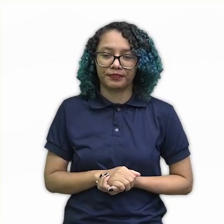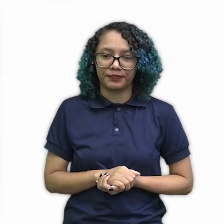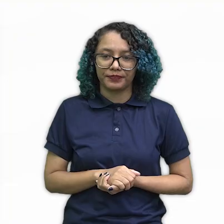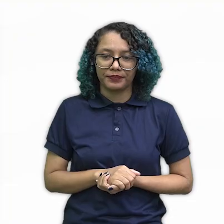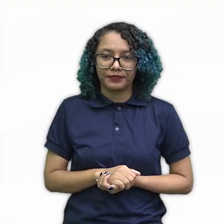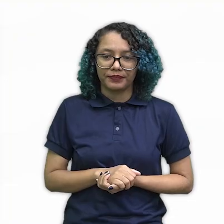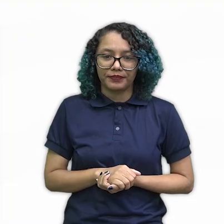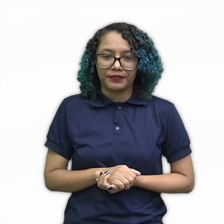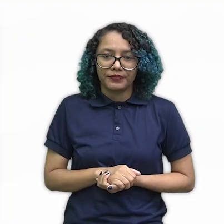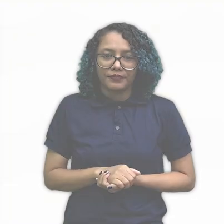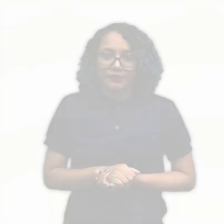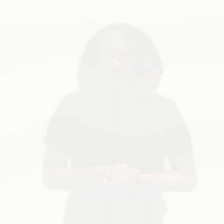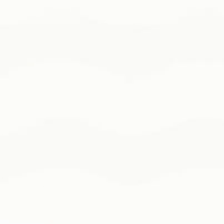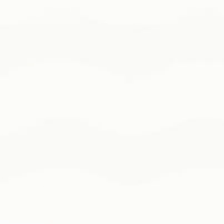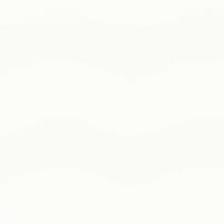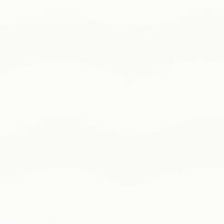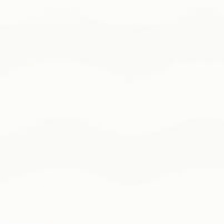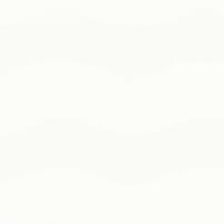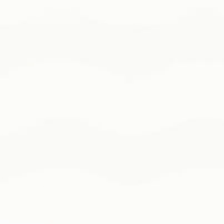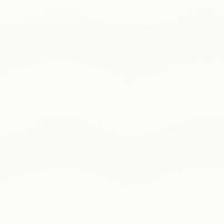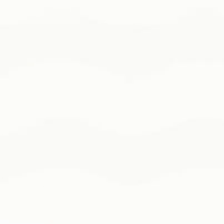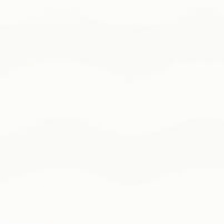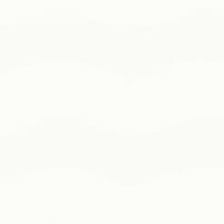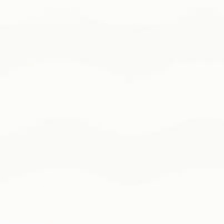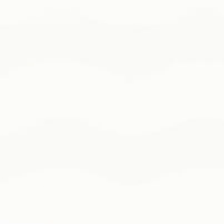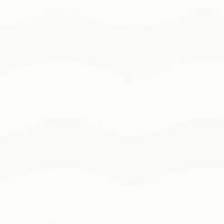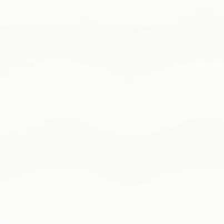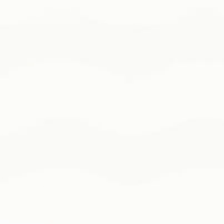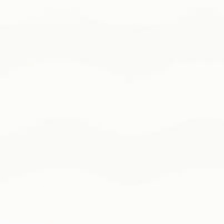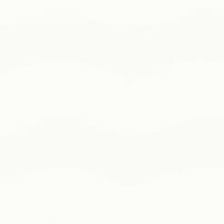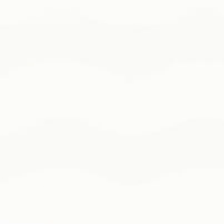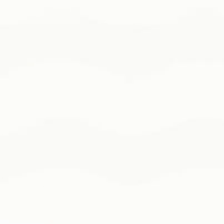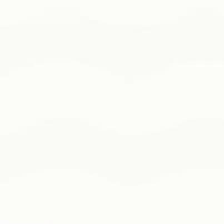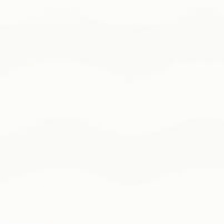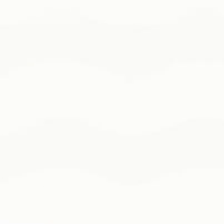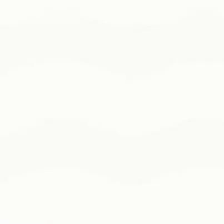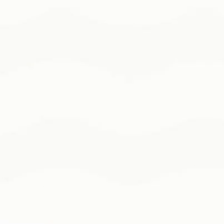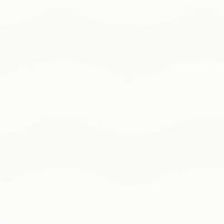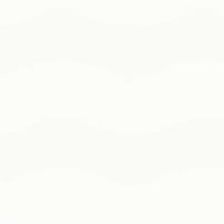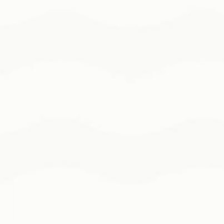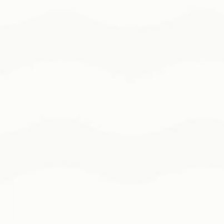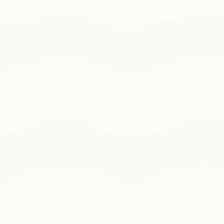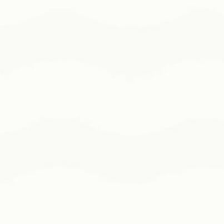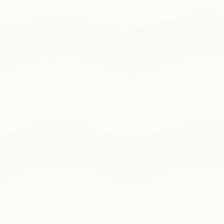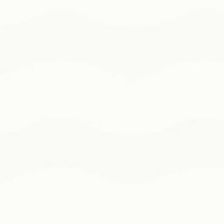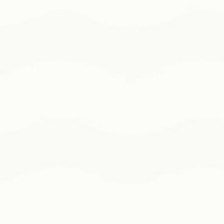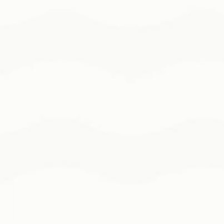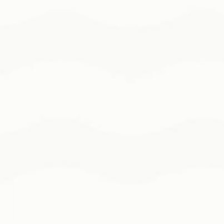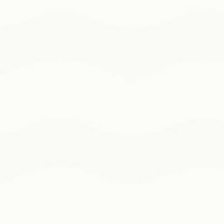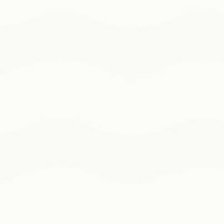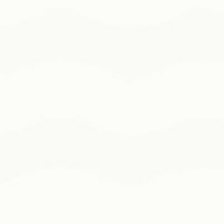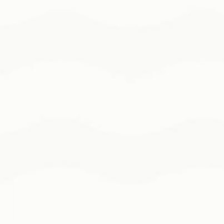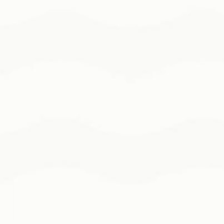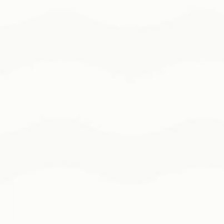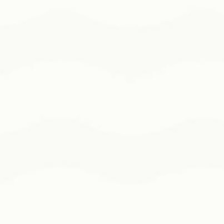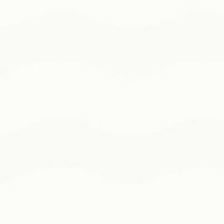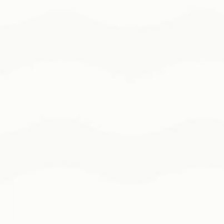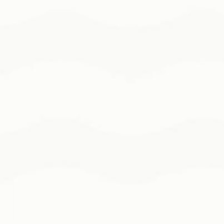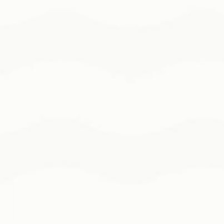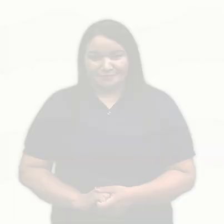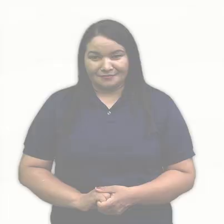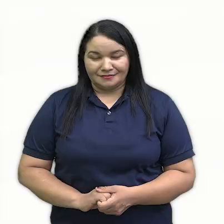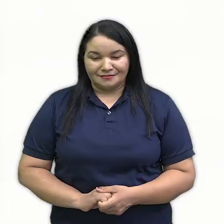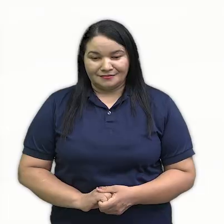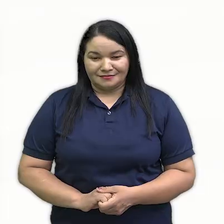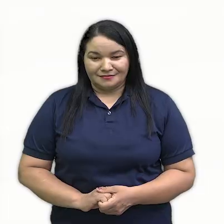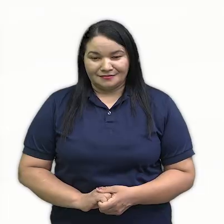Essa resolução aqui nós já fizemos, né? O A5. Mas vamos supor que nós quiséssemos aí